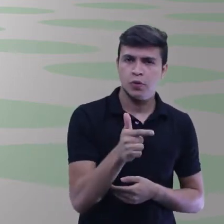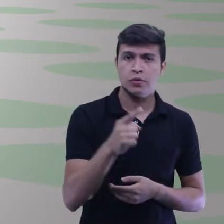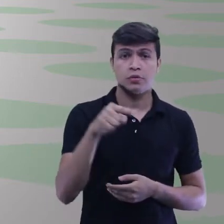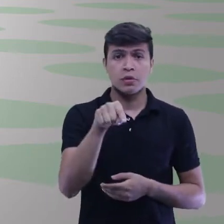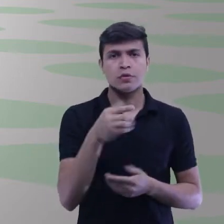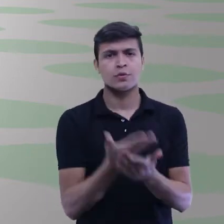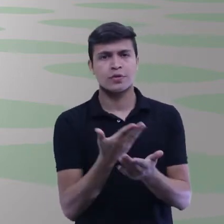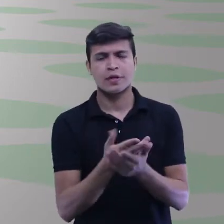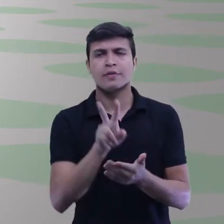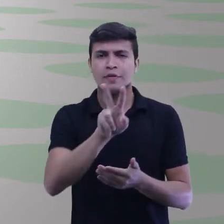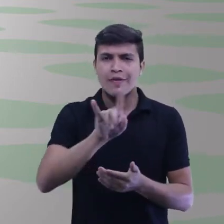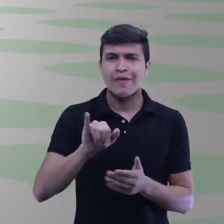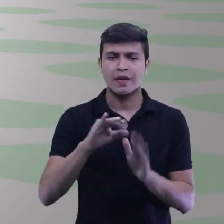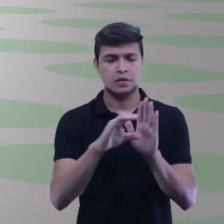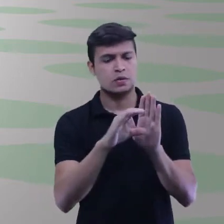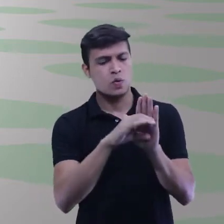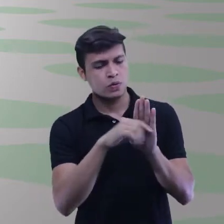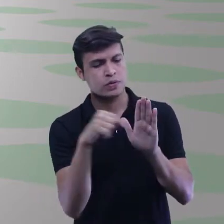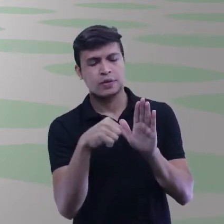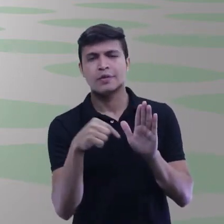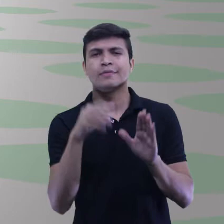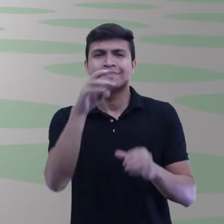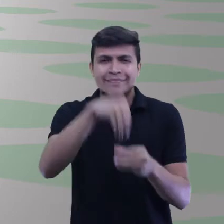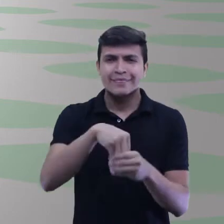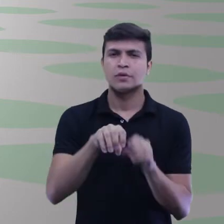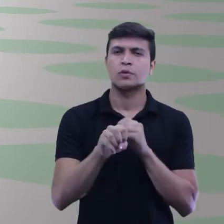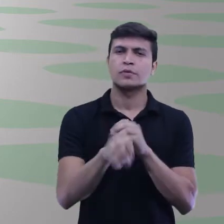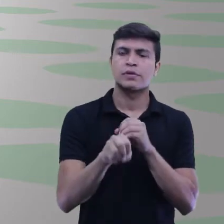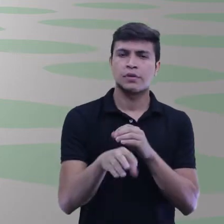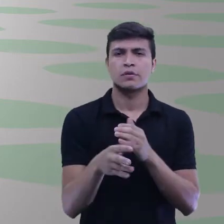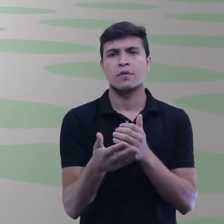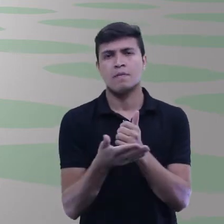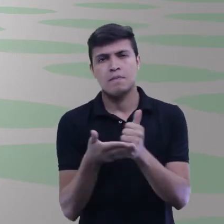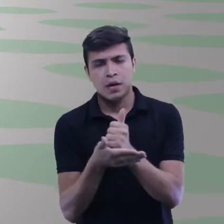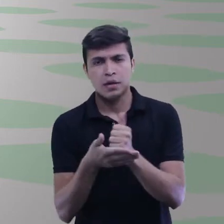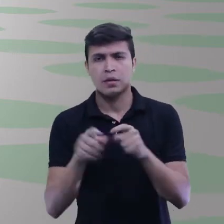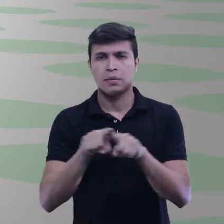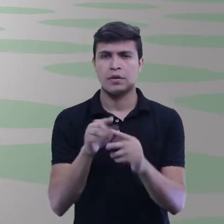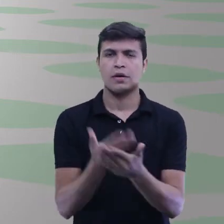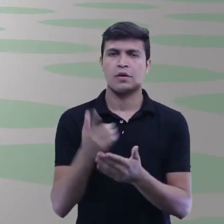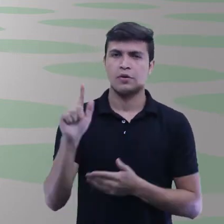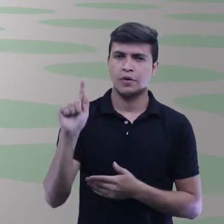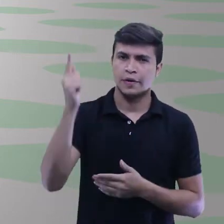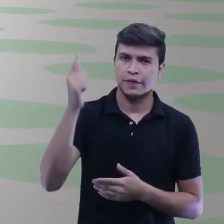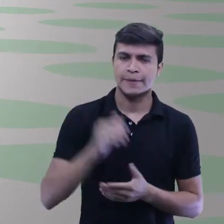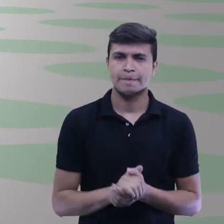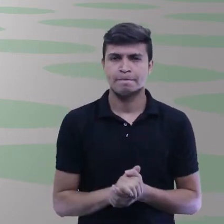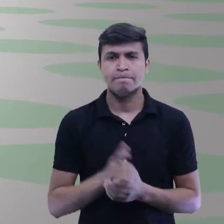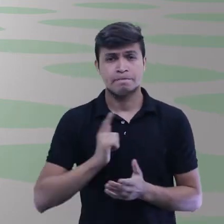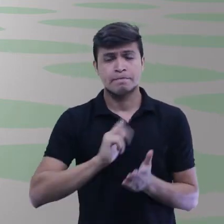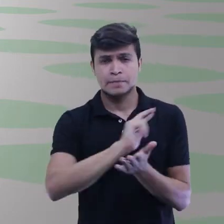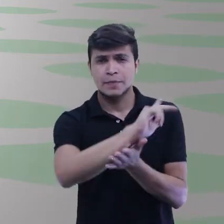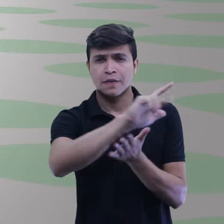natureza, suas diferentes concepções, adentro do ensino da Educação Básica e também nas aulas de Geografia. Bem,